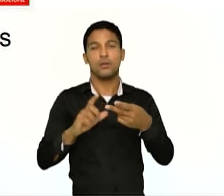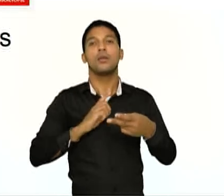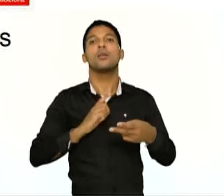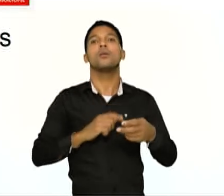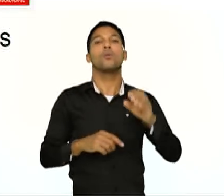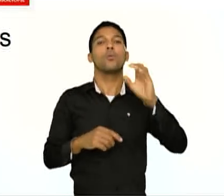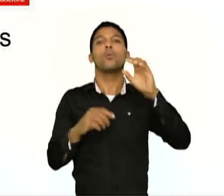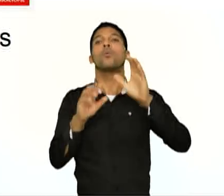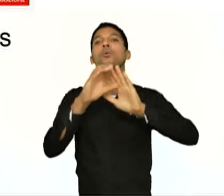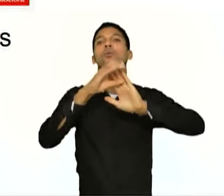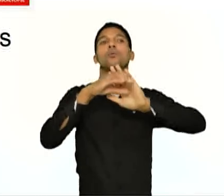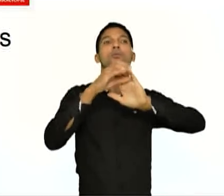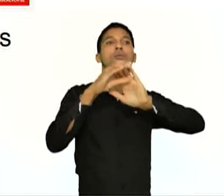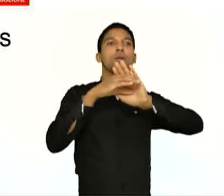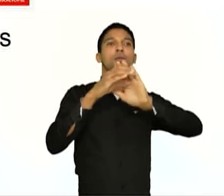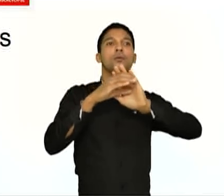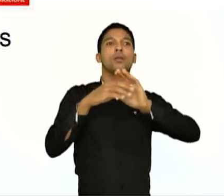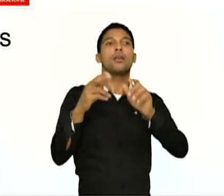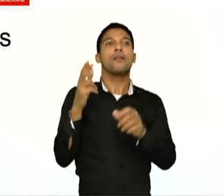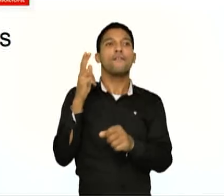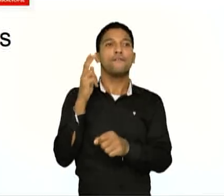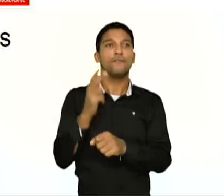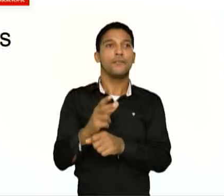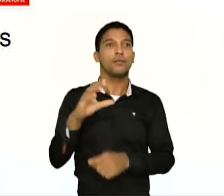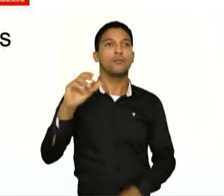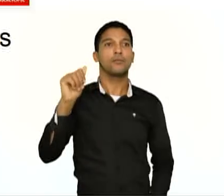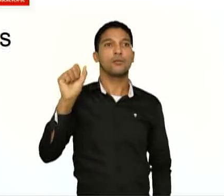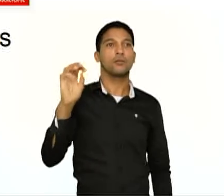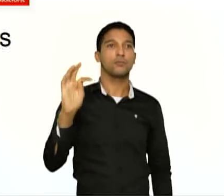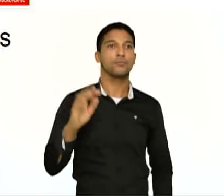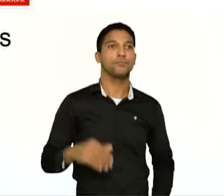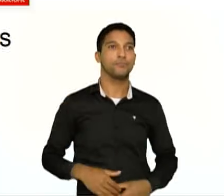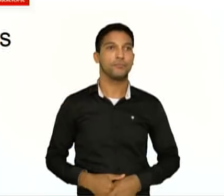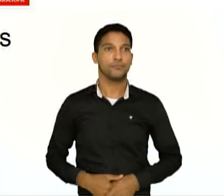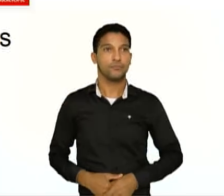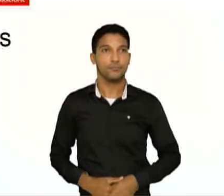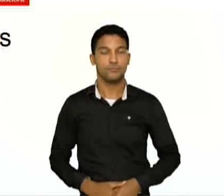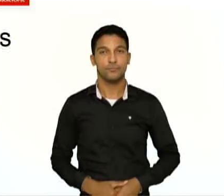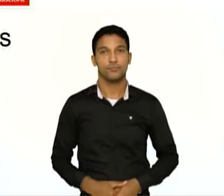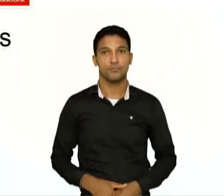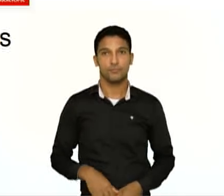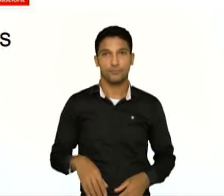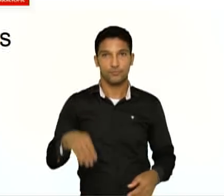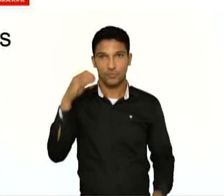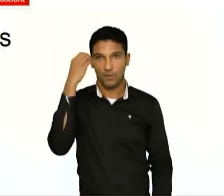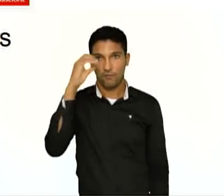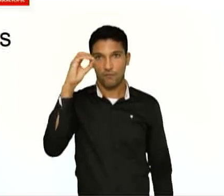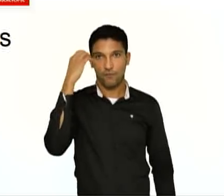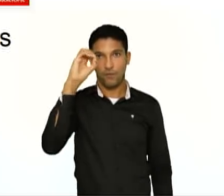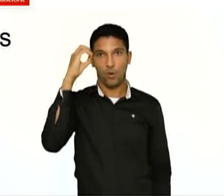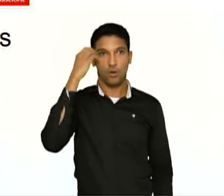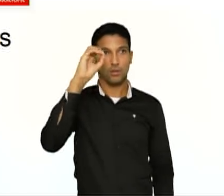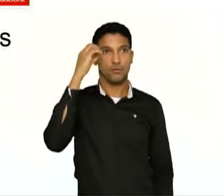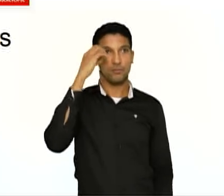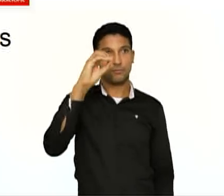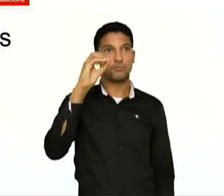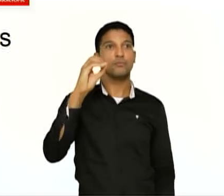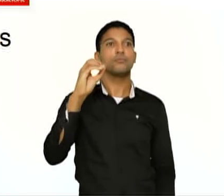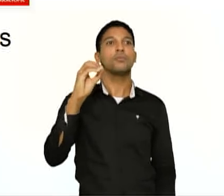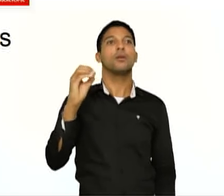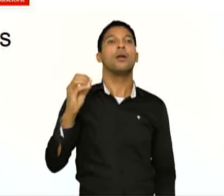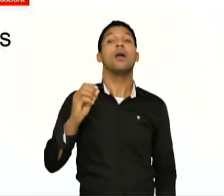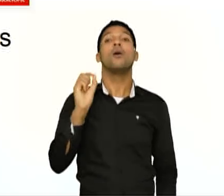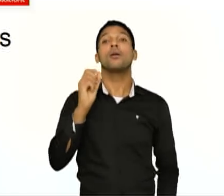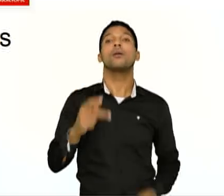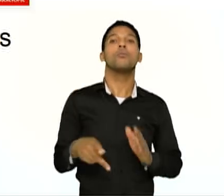os vlogs são espaços de divulgação de vídeos que, normalmente, são produzidos e publicados com uma periodicidade